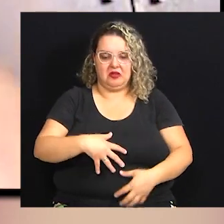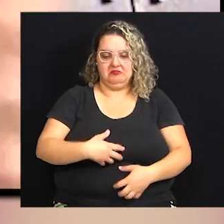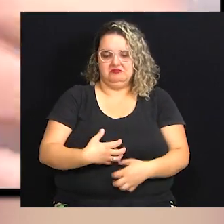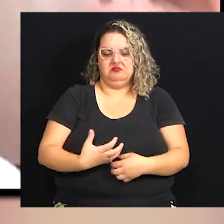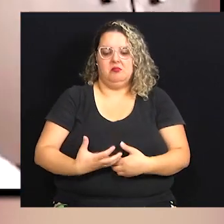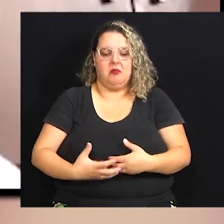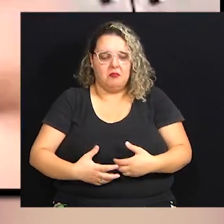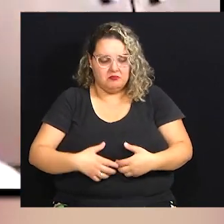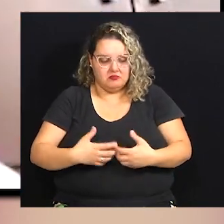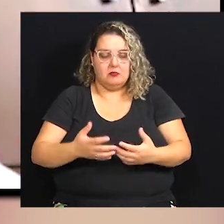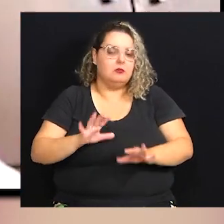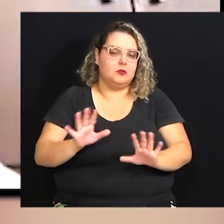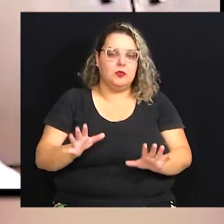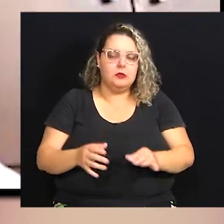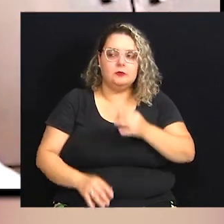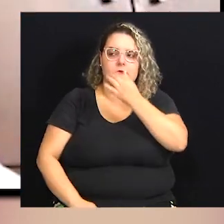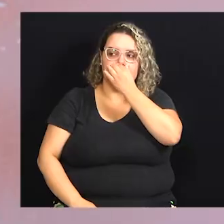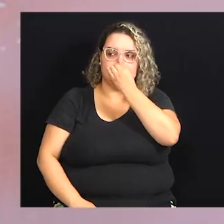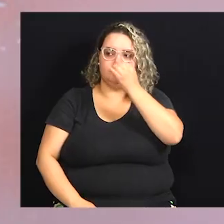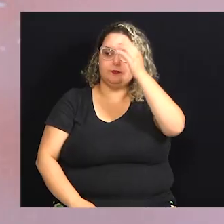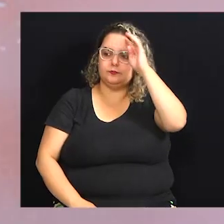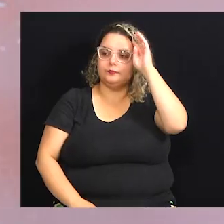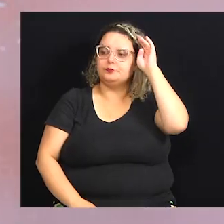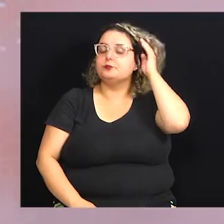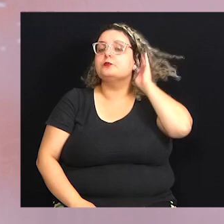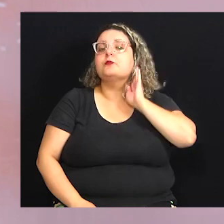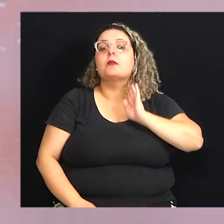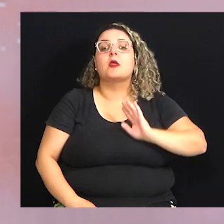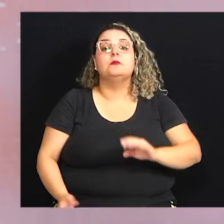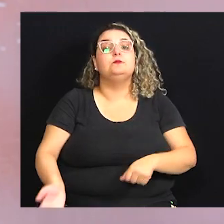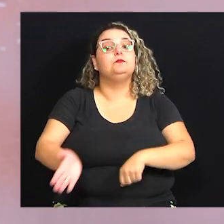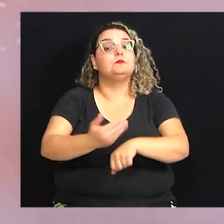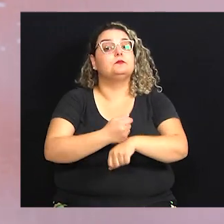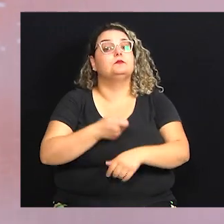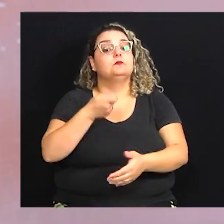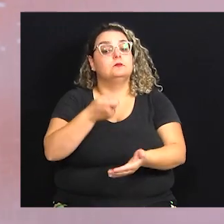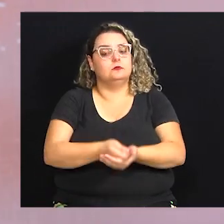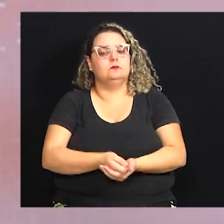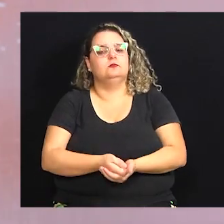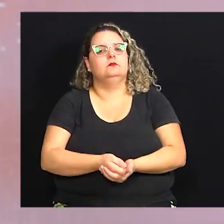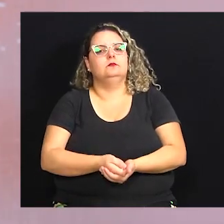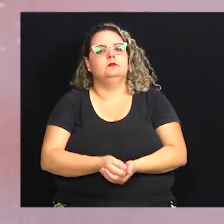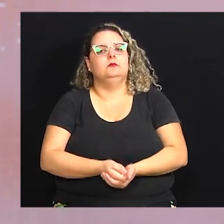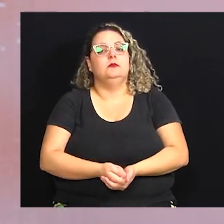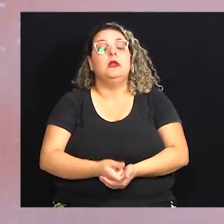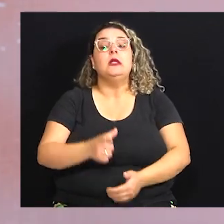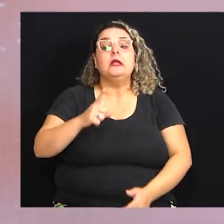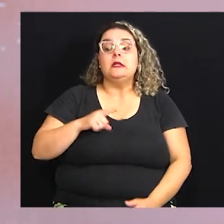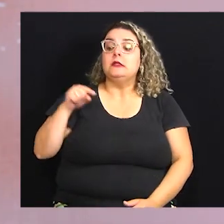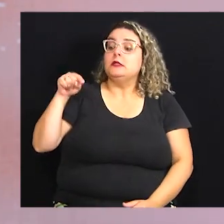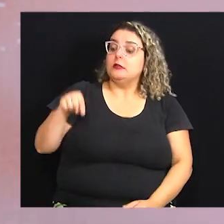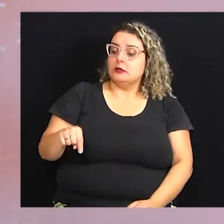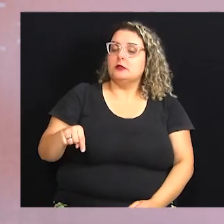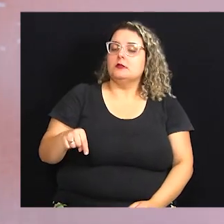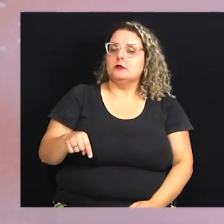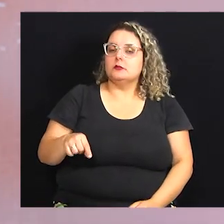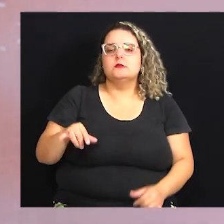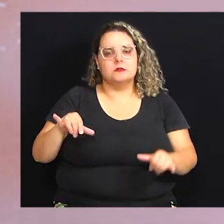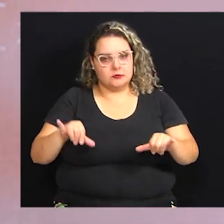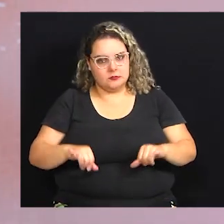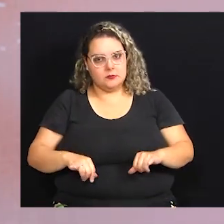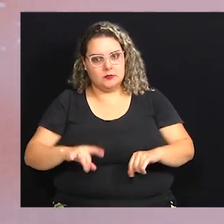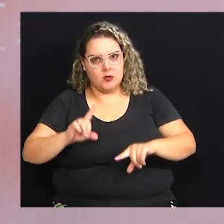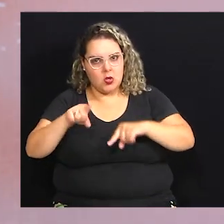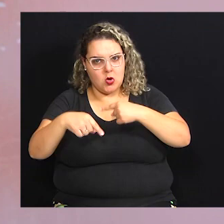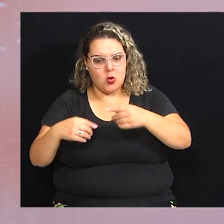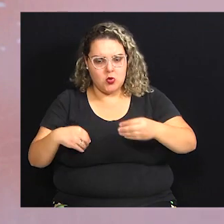incomoda, fico enjoado ou não fico enjoado. Antes de bater o martelo, se aquele paciente tem uma enxaqueca, está sofrendo de